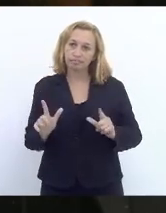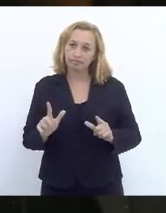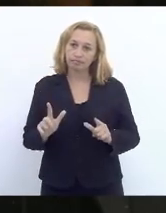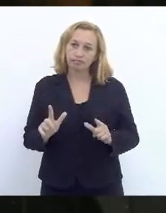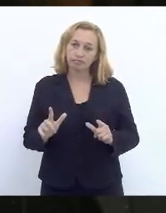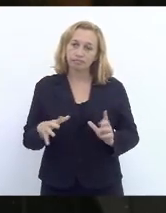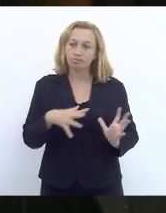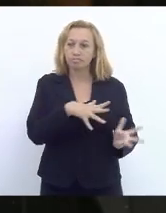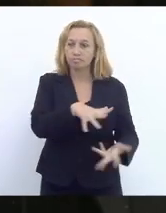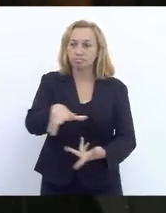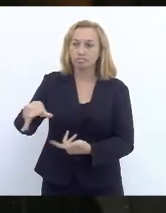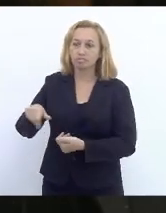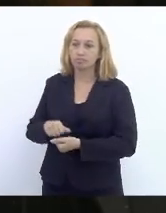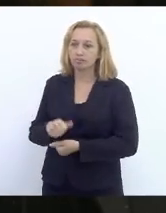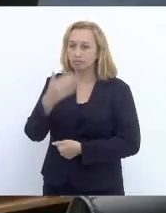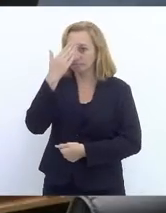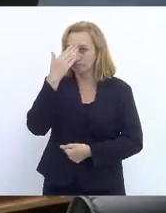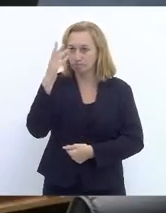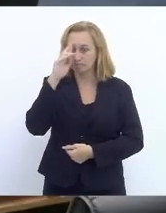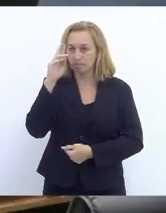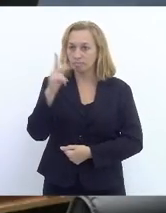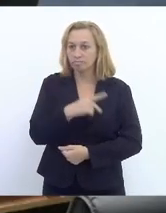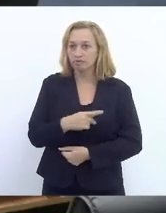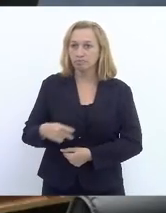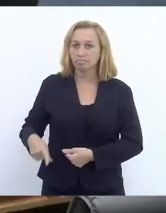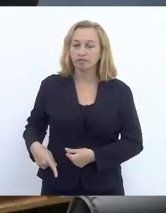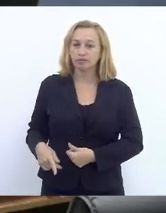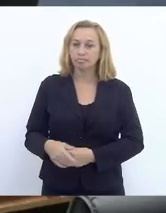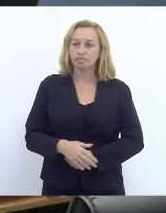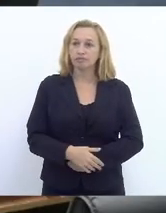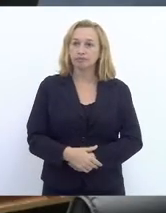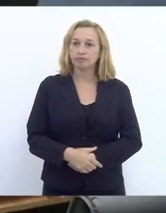na face da terra Muito obrigado mano